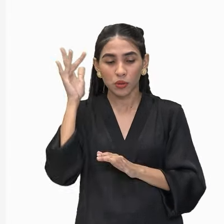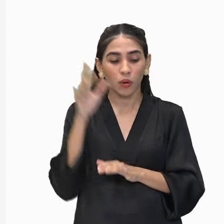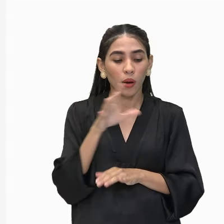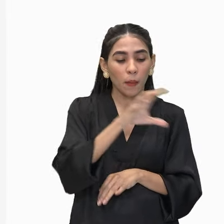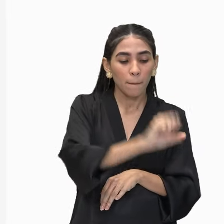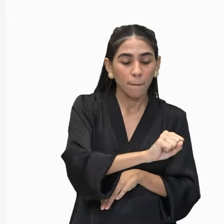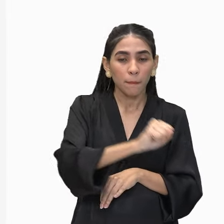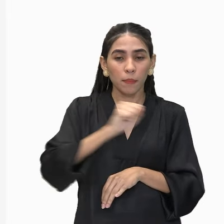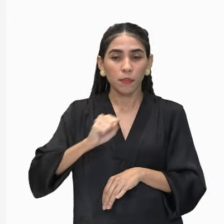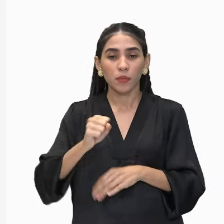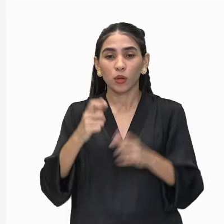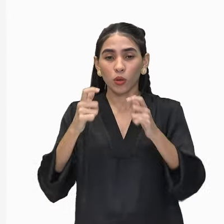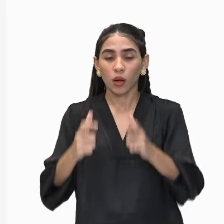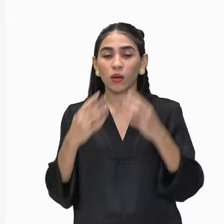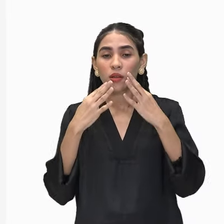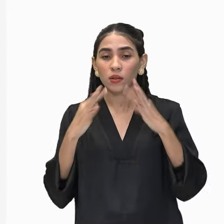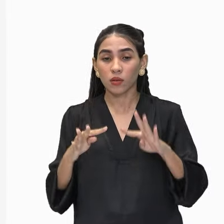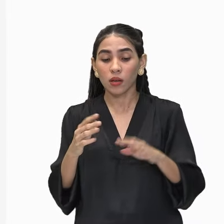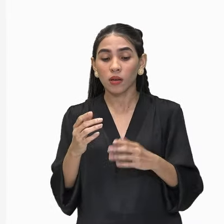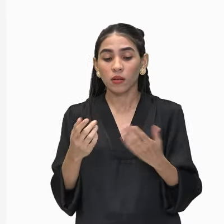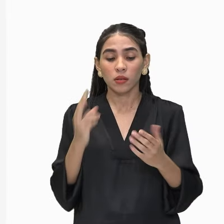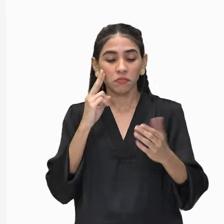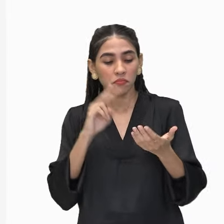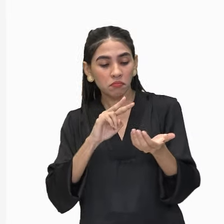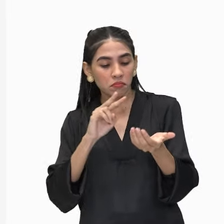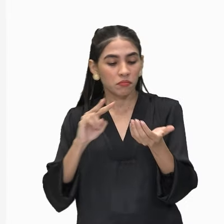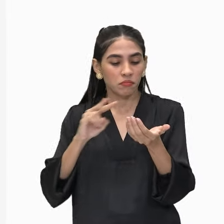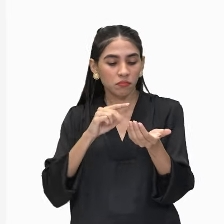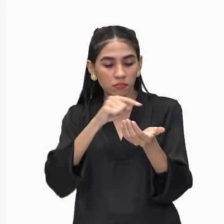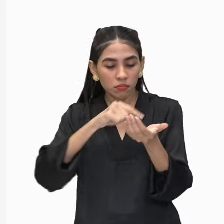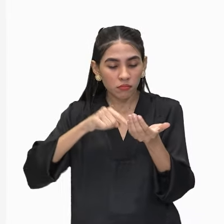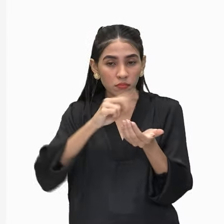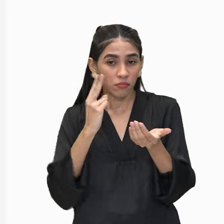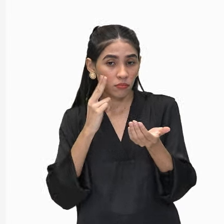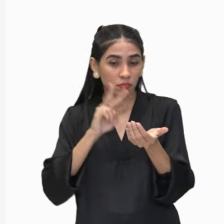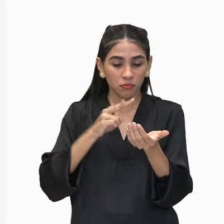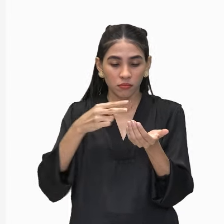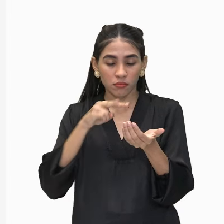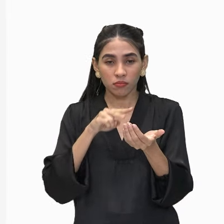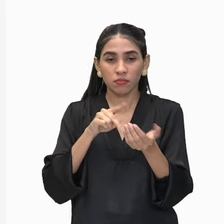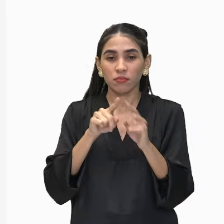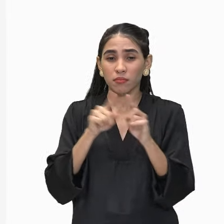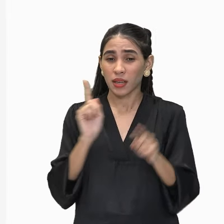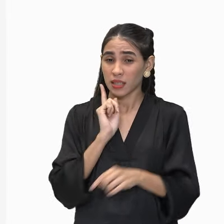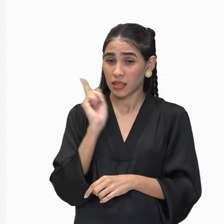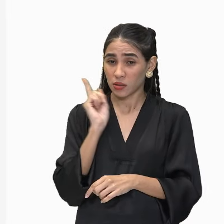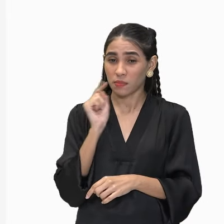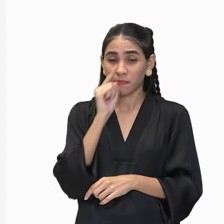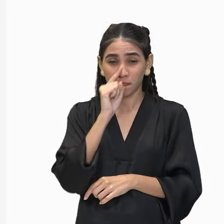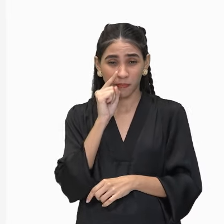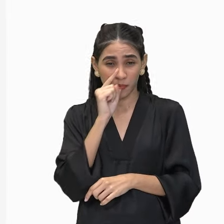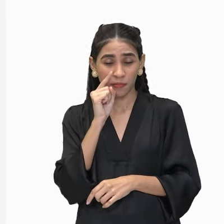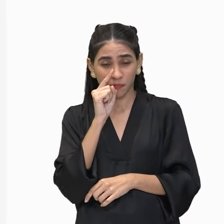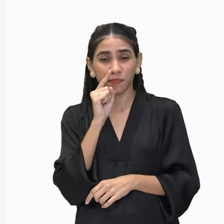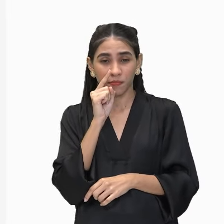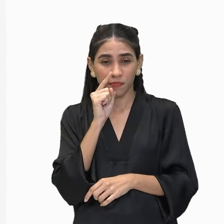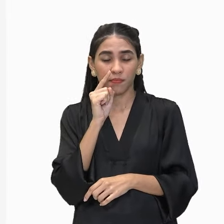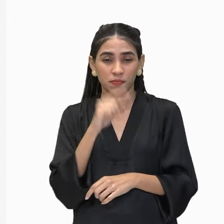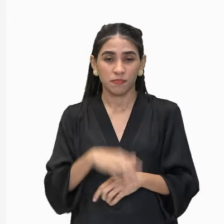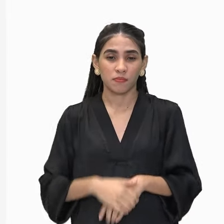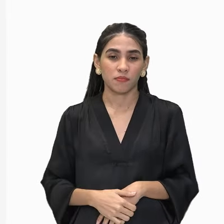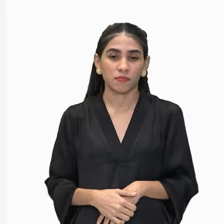habitat natural, observam ele, pegam na mão, mas não sabe o quanto isso pode prejudicar eles dentro daquele meio,